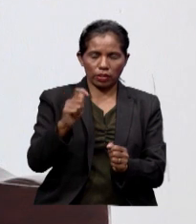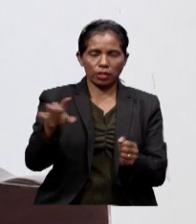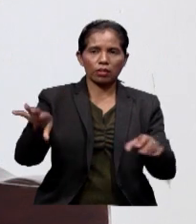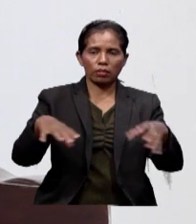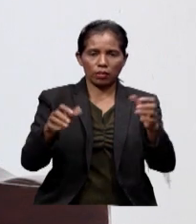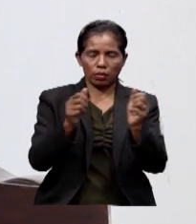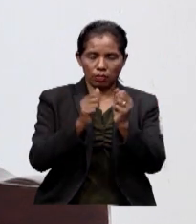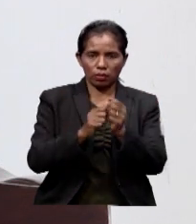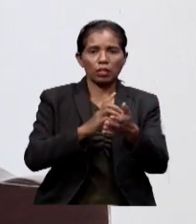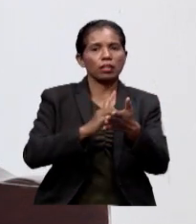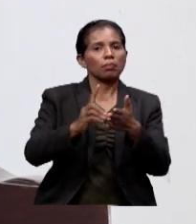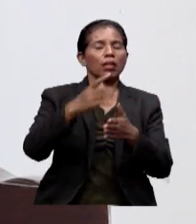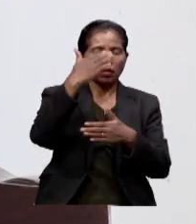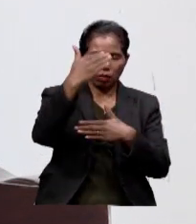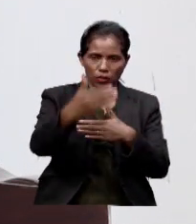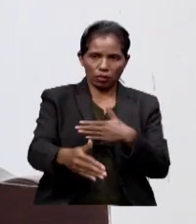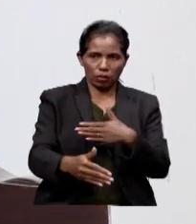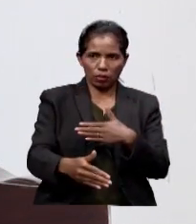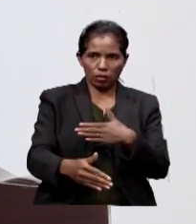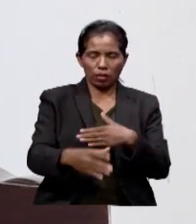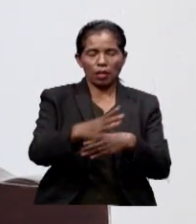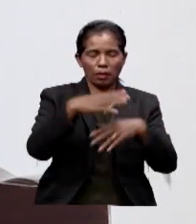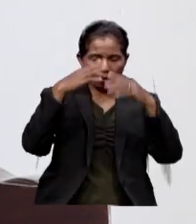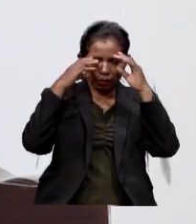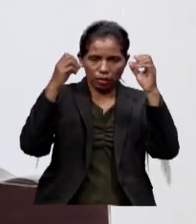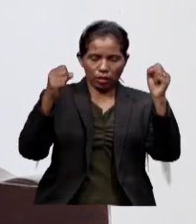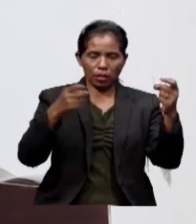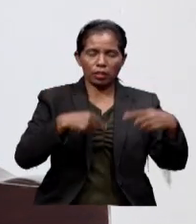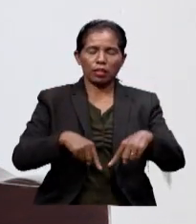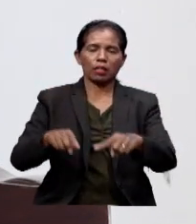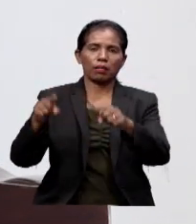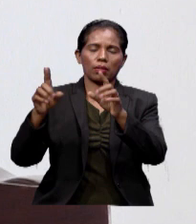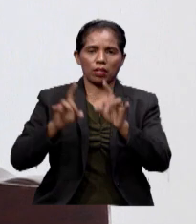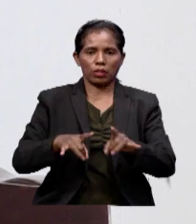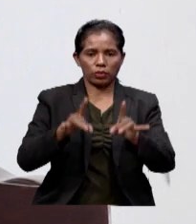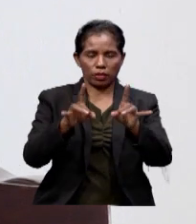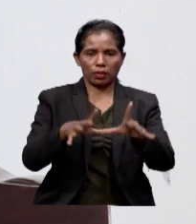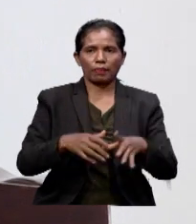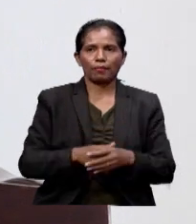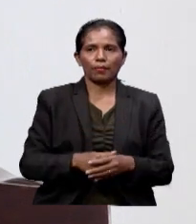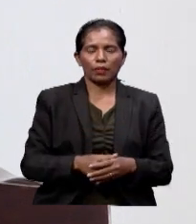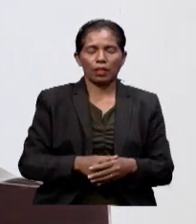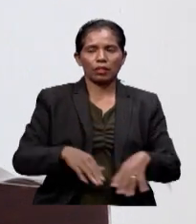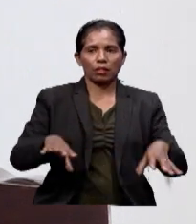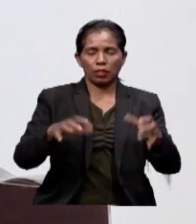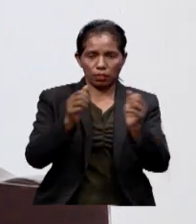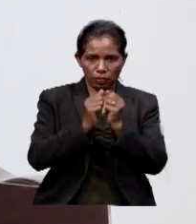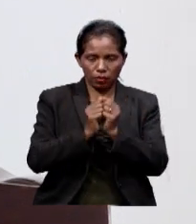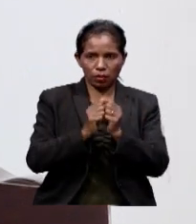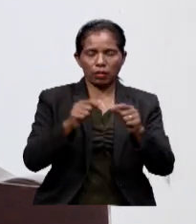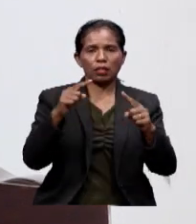acontece a semana hoje, antes de sua excelência desloca para Canberra, para a Austrália. Portanto, acordo de né,